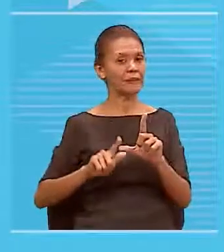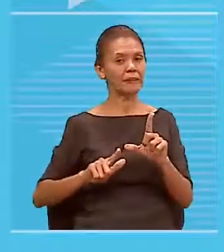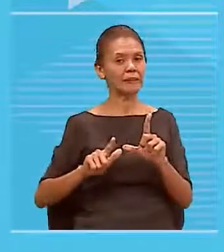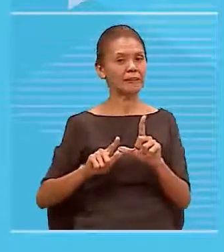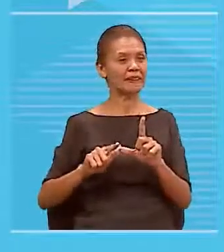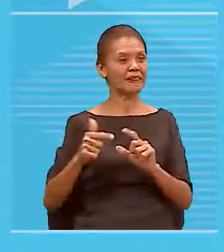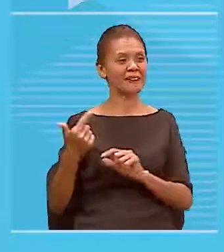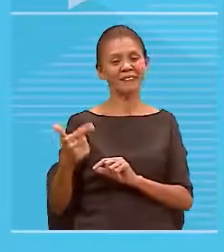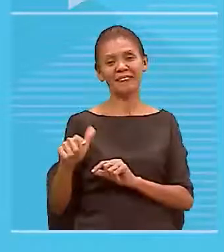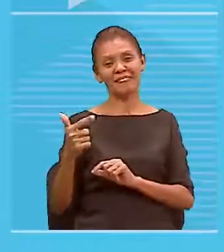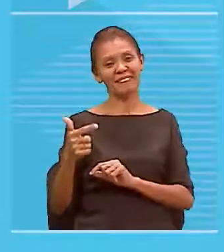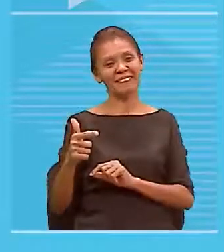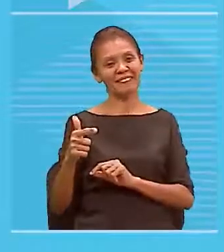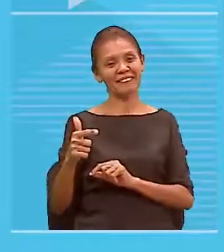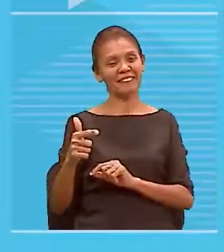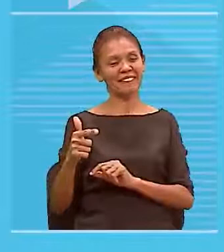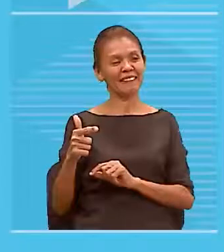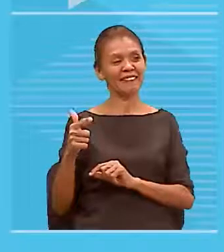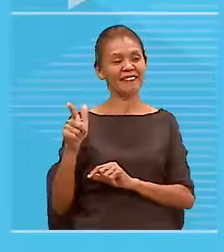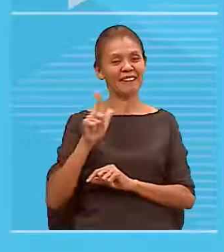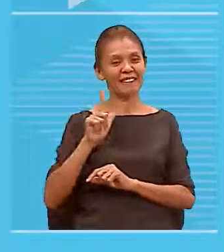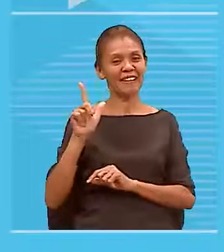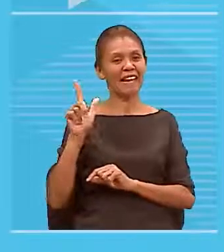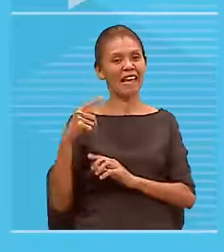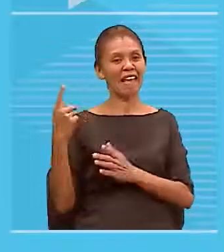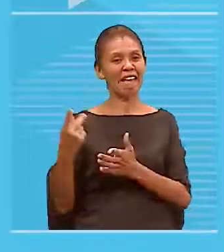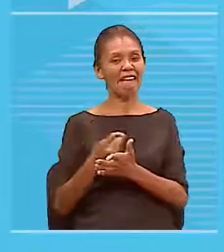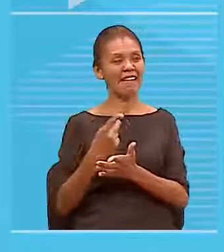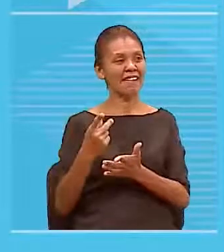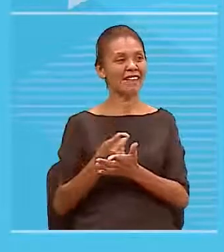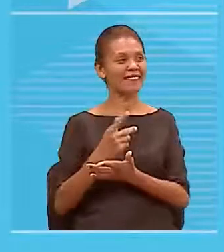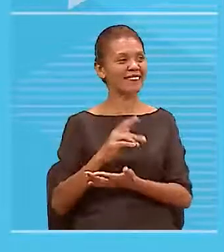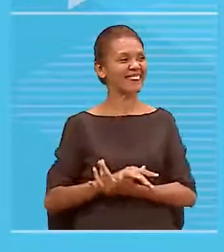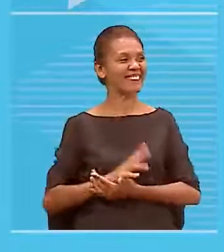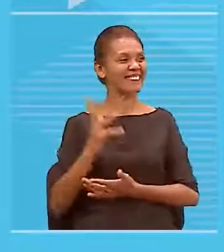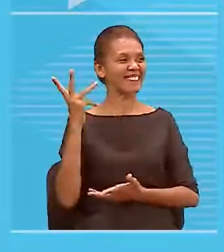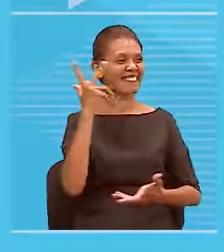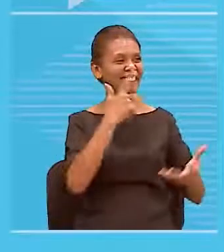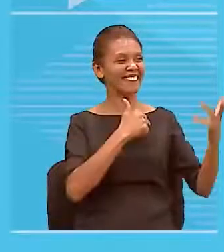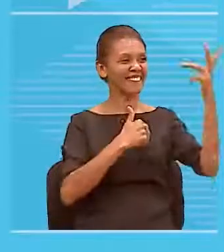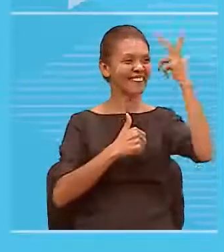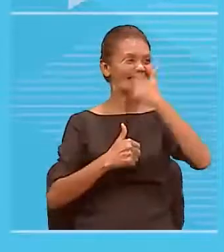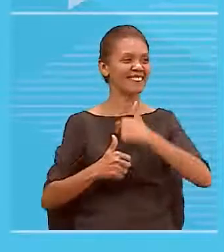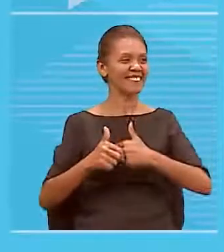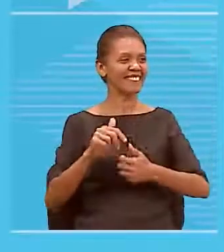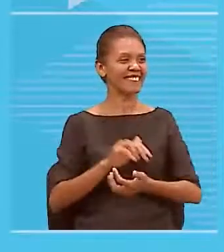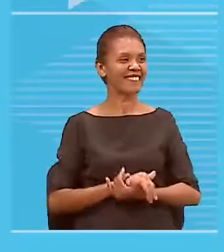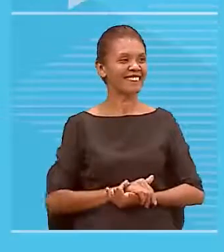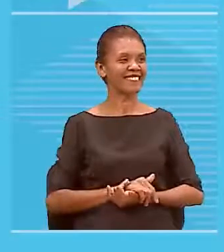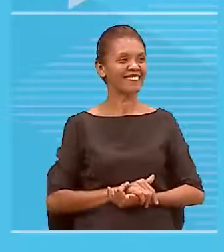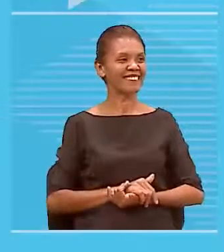foi erro tá olha aí a letra B Que lindo lindo né